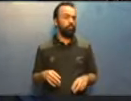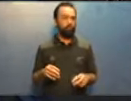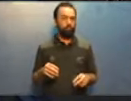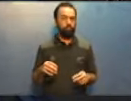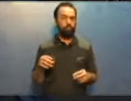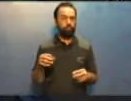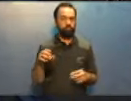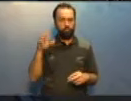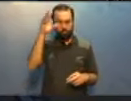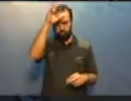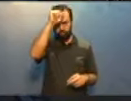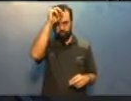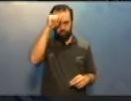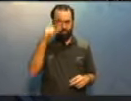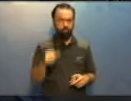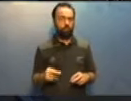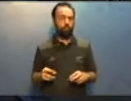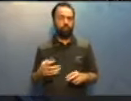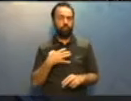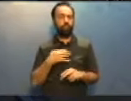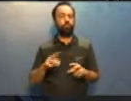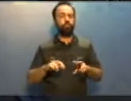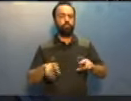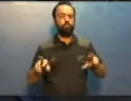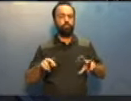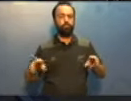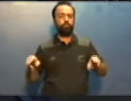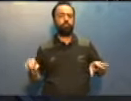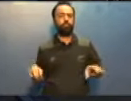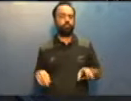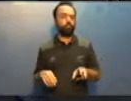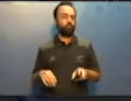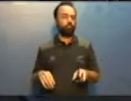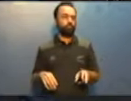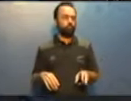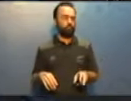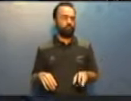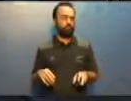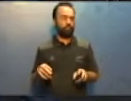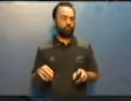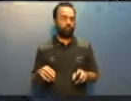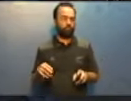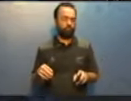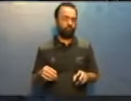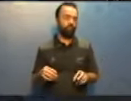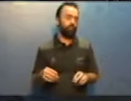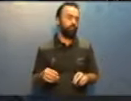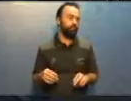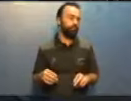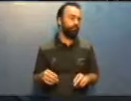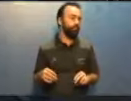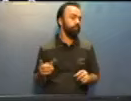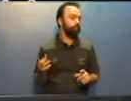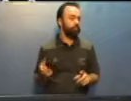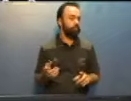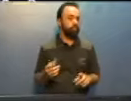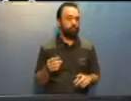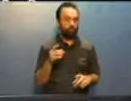movimento. Nós aprendemos de diversas formas e todos esses movimentos que são aprendidos fazem parte do nosso repertório motor.